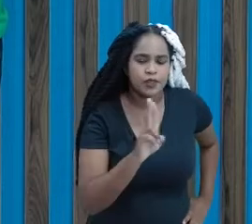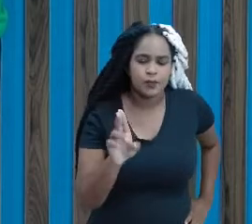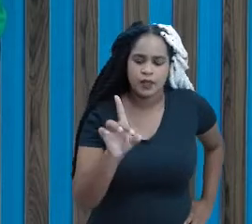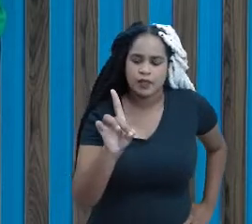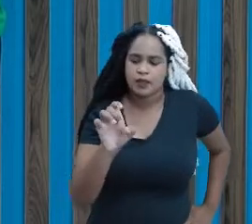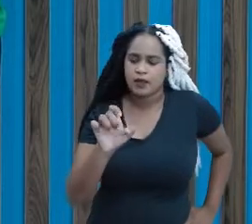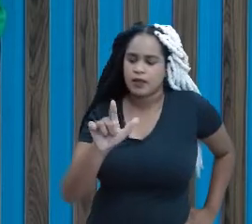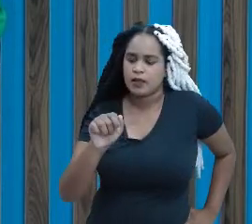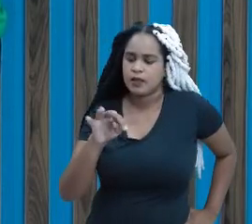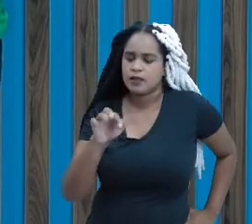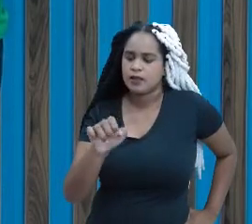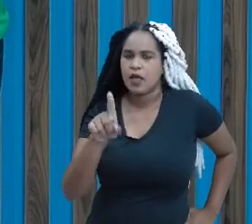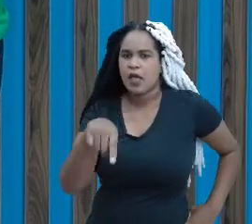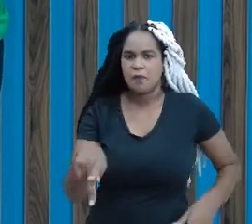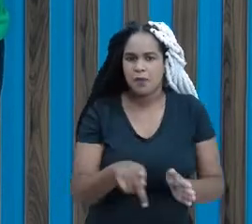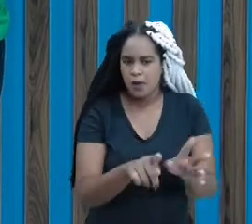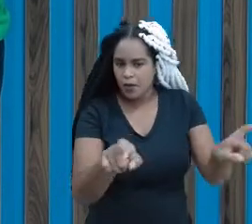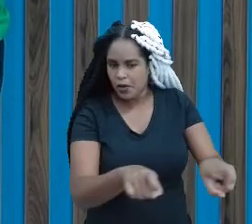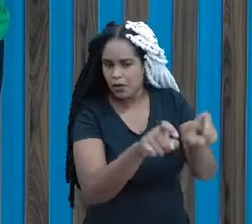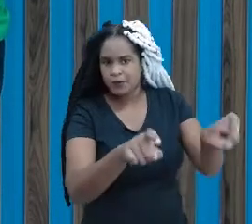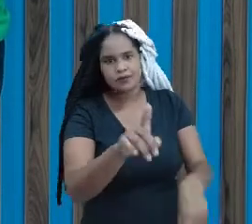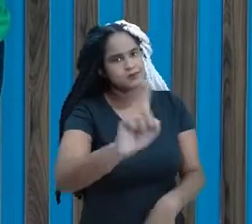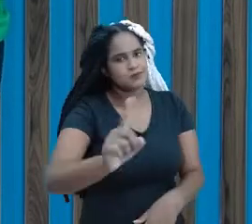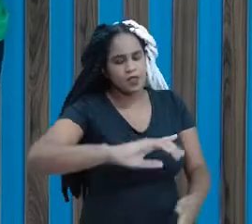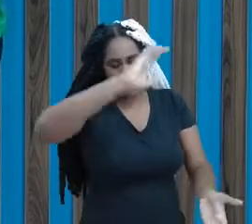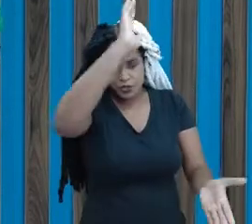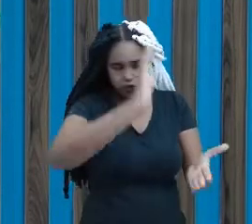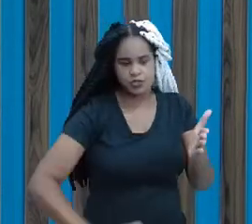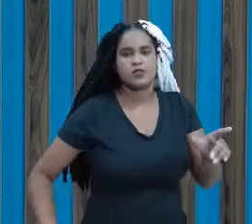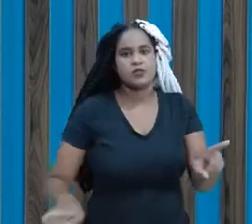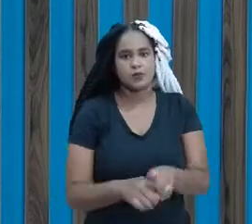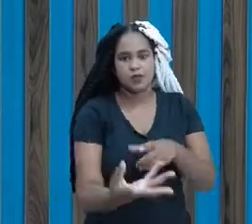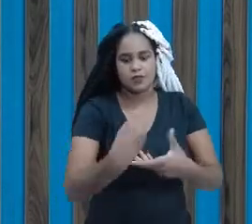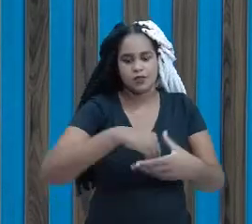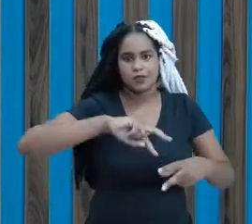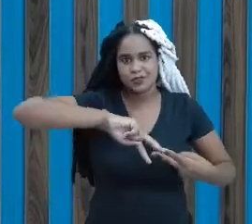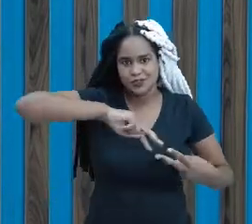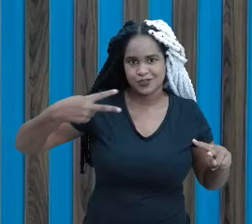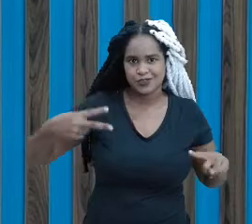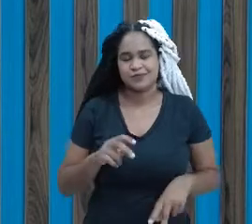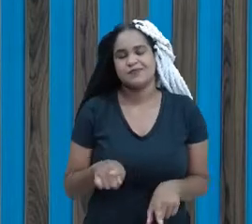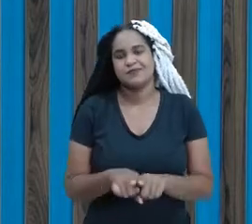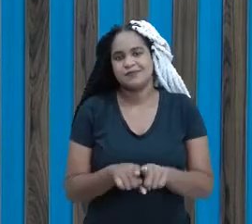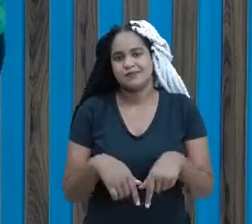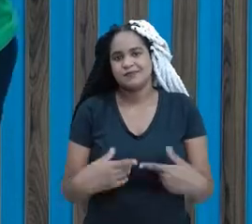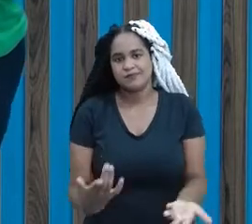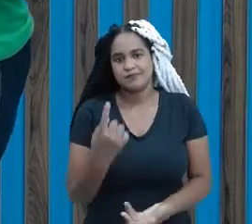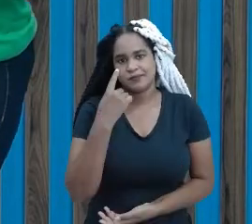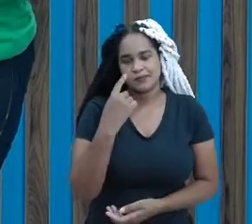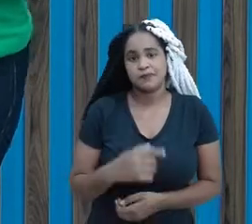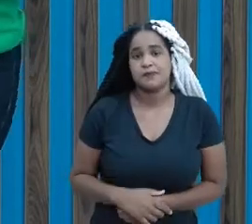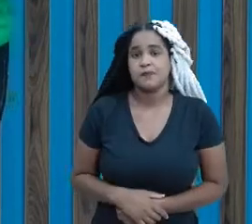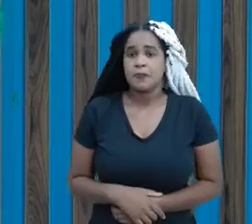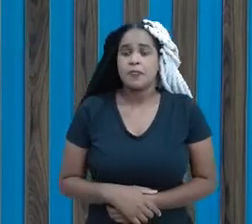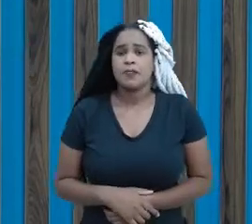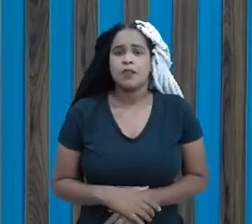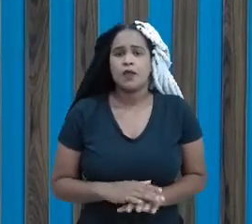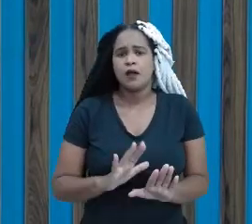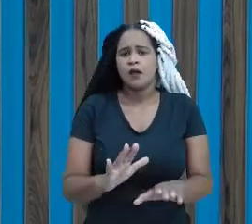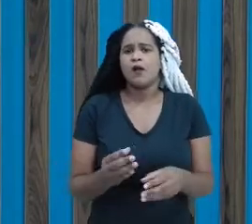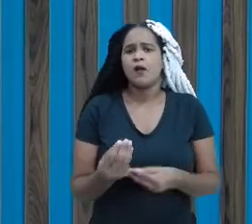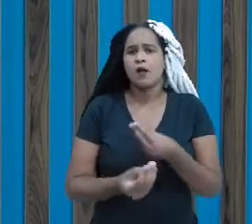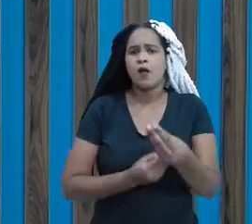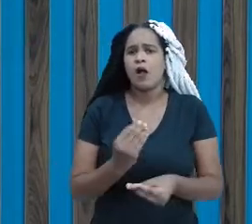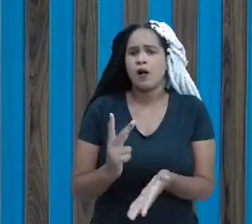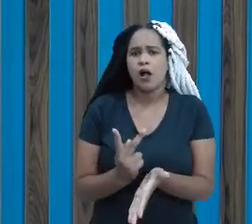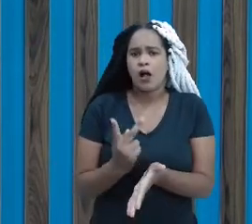em computador para deletar uma letra, deletar uma figura? Não, tem também na genética, tá? Então, ó, qual é a frequência